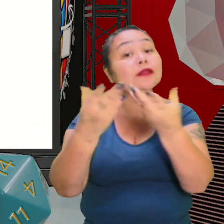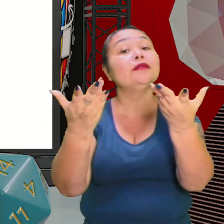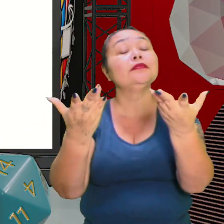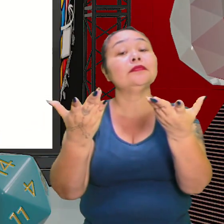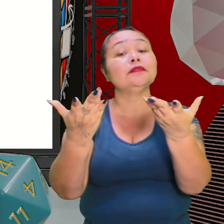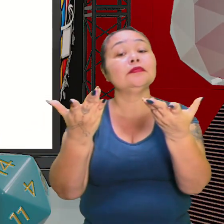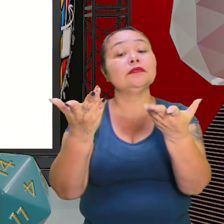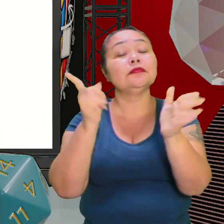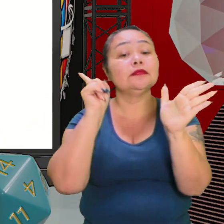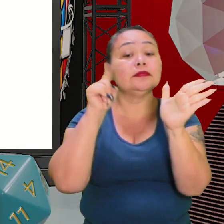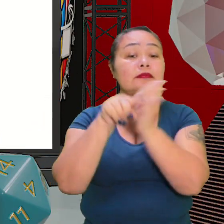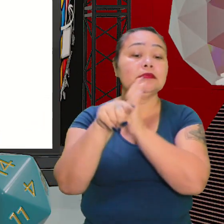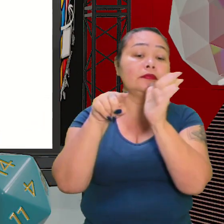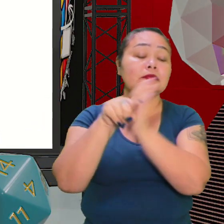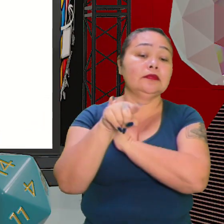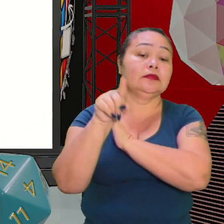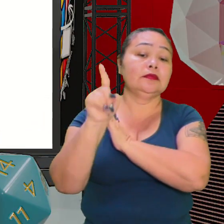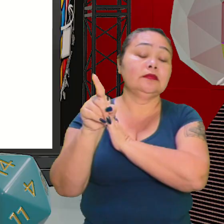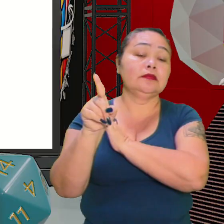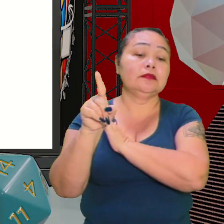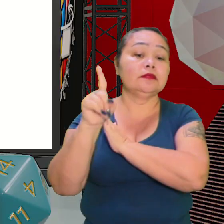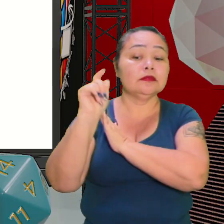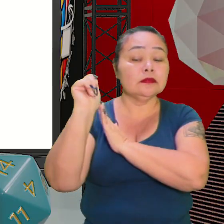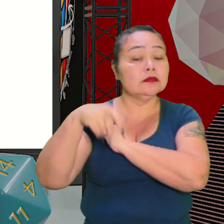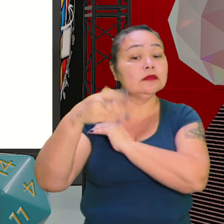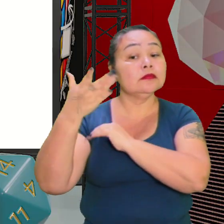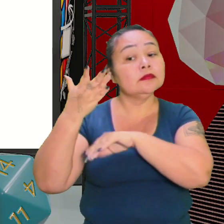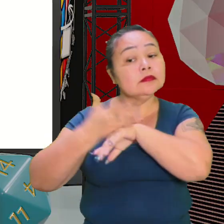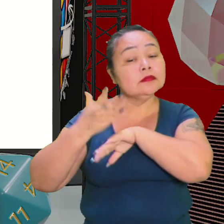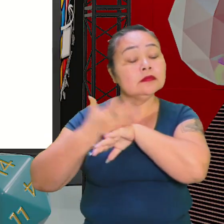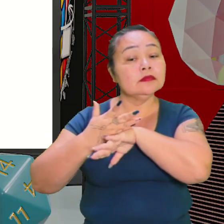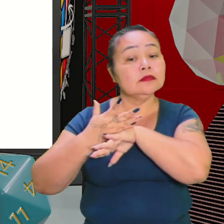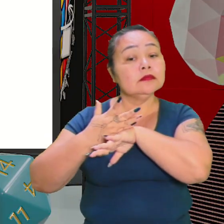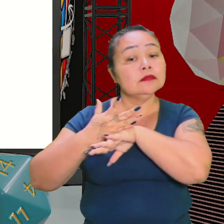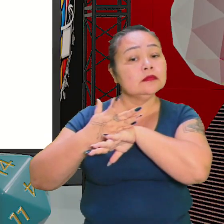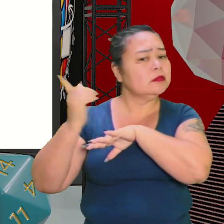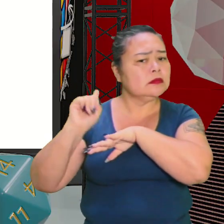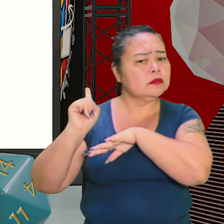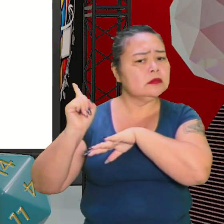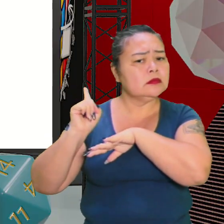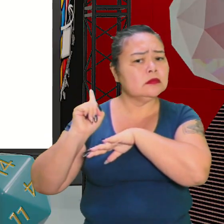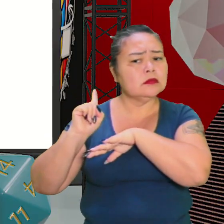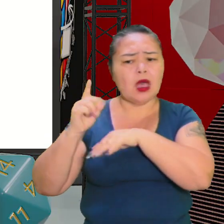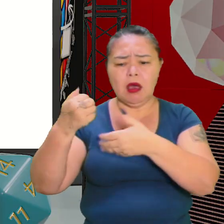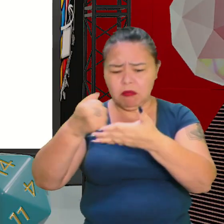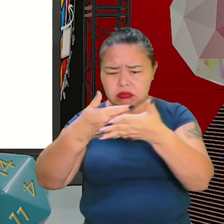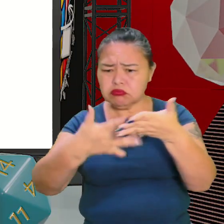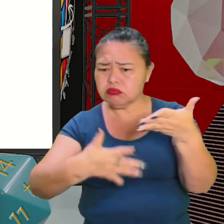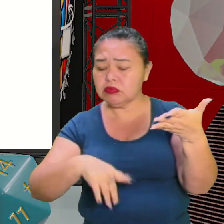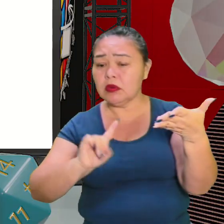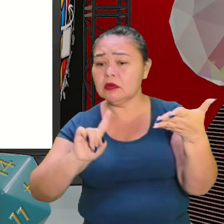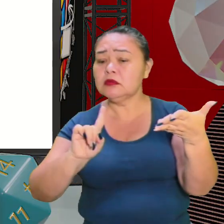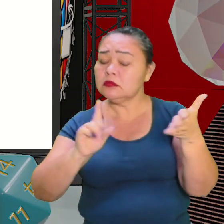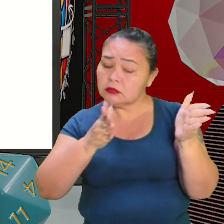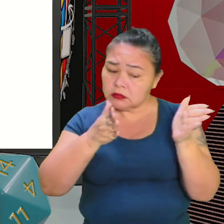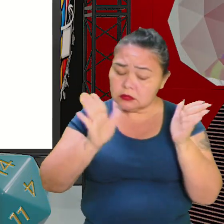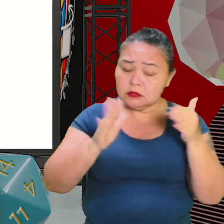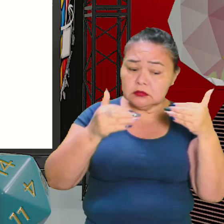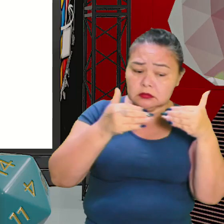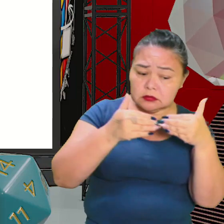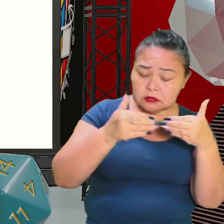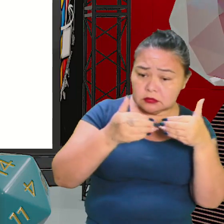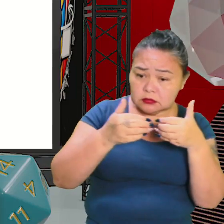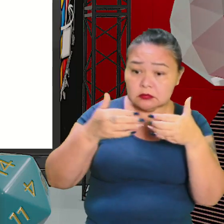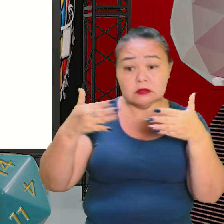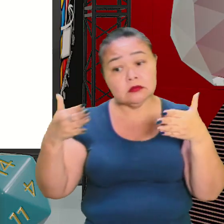vocês, né, umas questões dessas aqui, para que vocês possam treinar. Não, nada muito exagerado, um intervalo